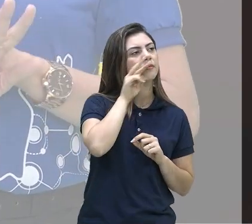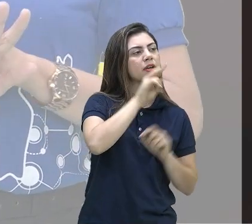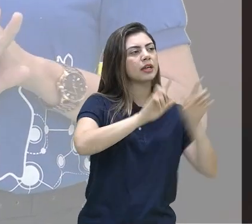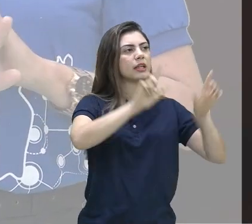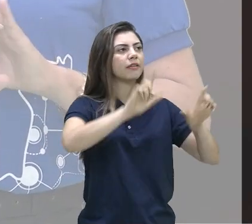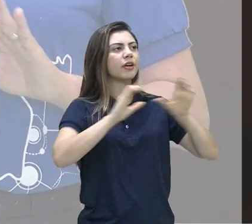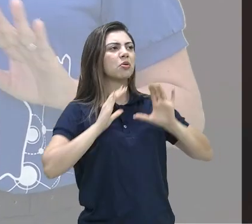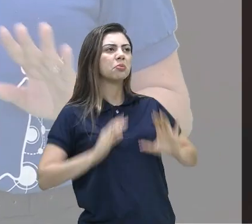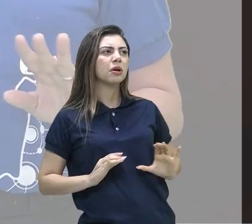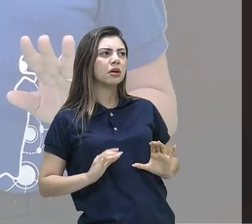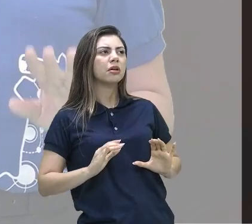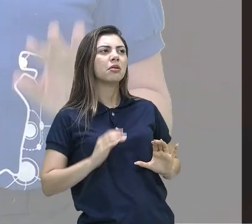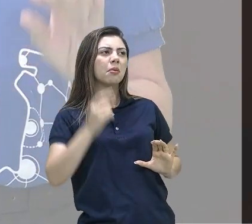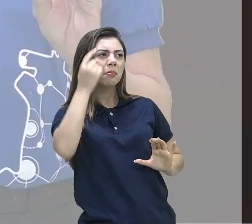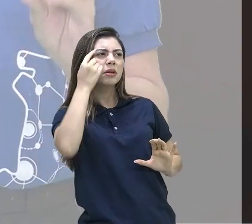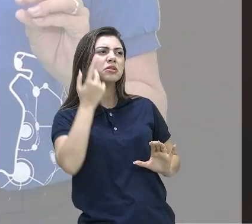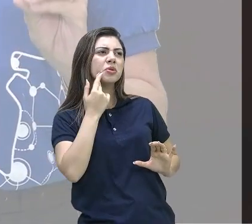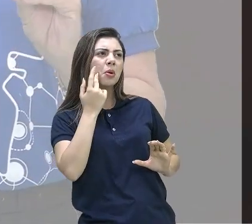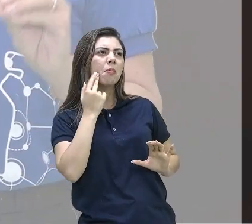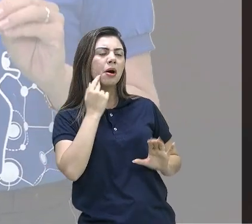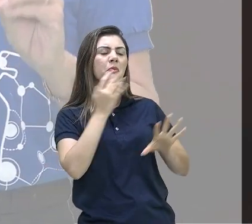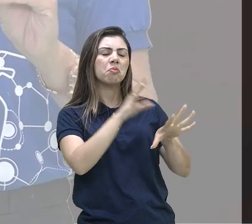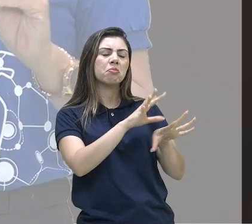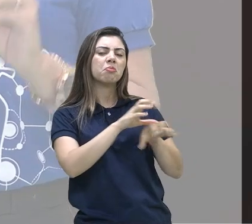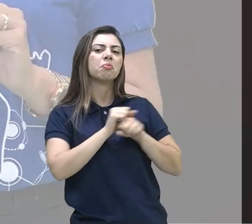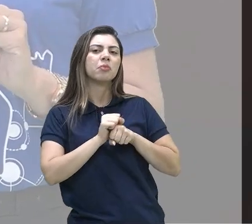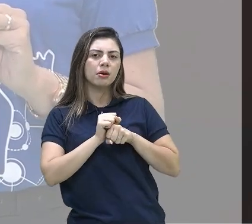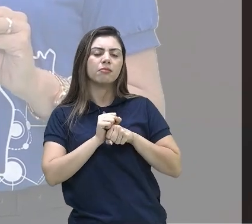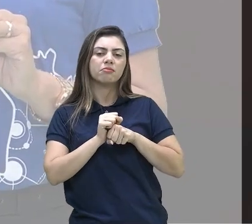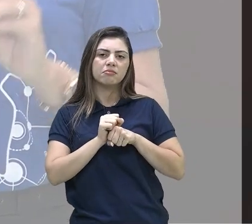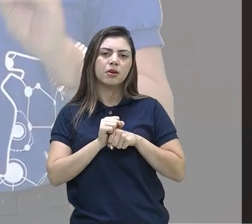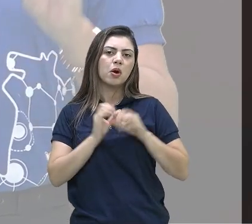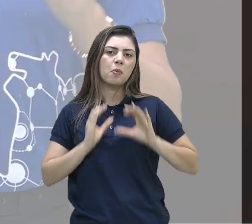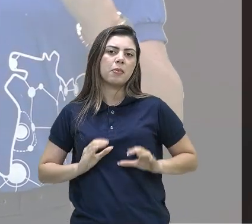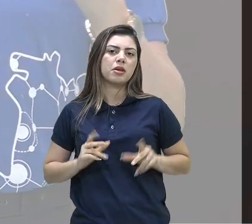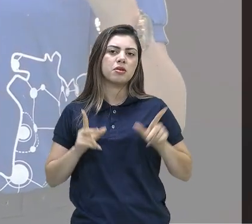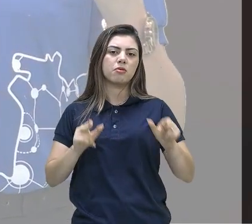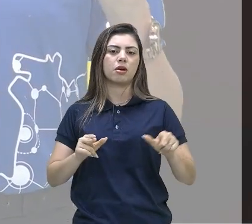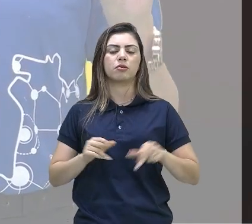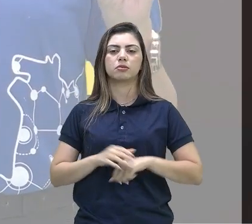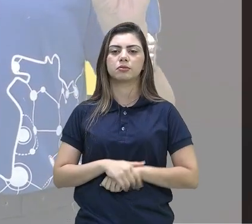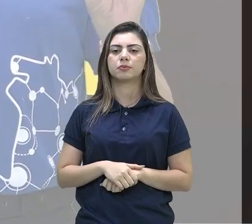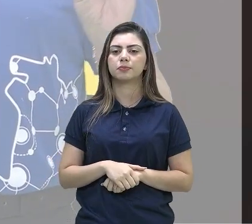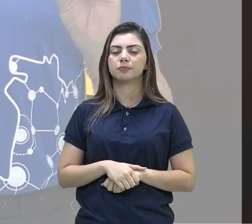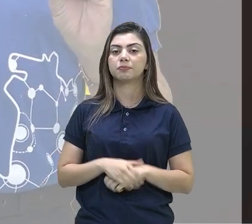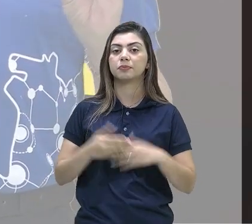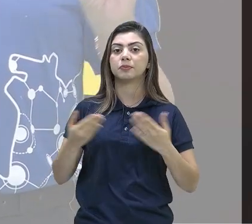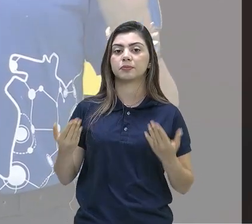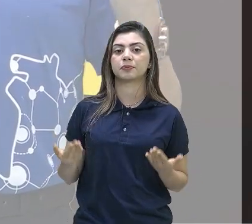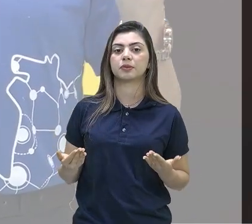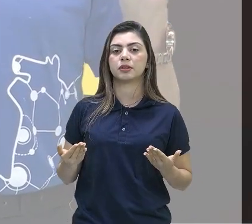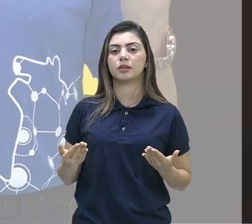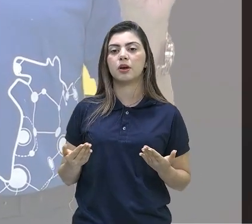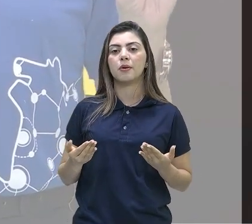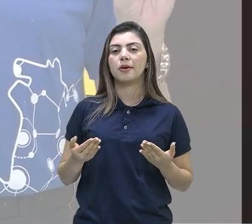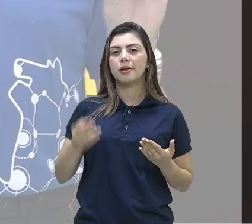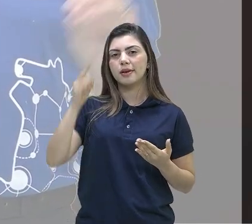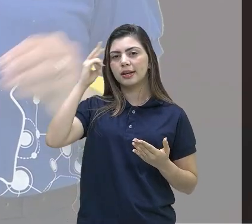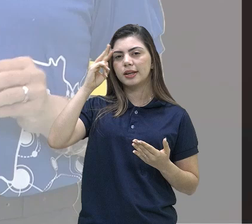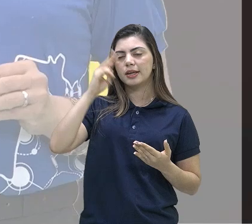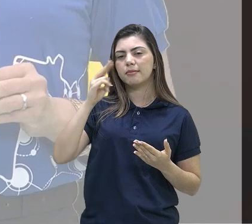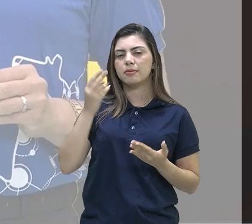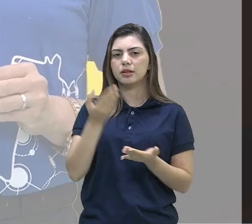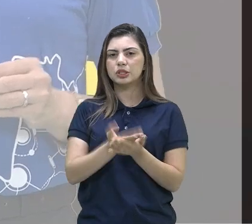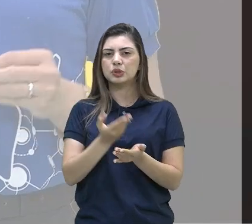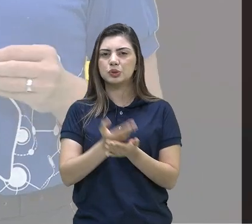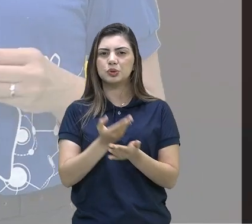Isso não é um palavrão. Homogeneização. Vamos nos recorrer agora àquela aula de